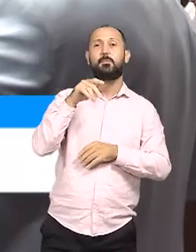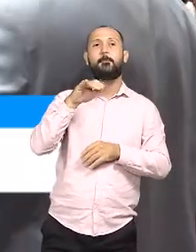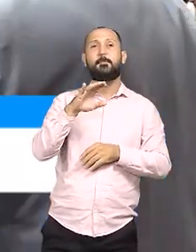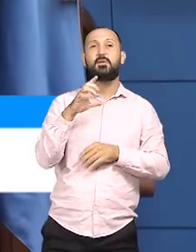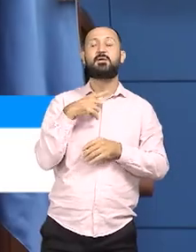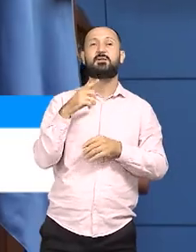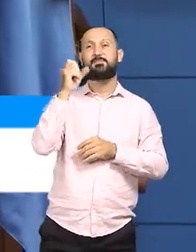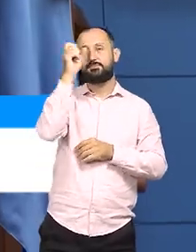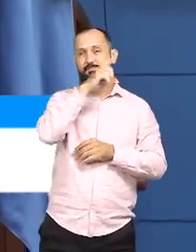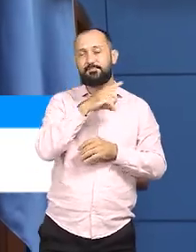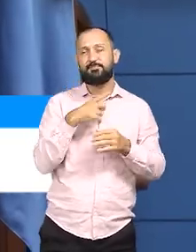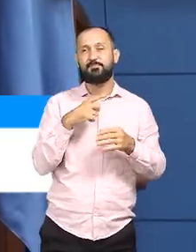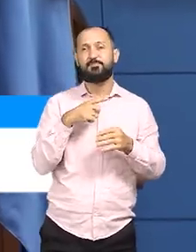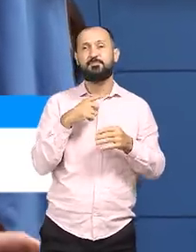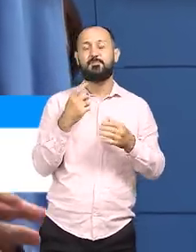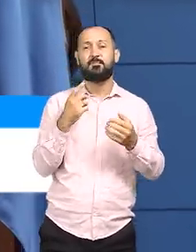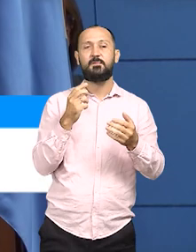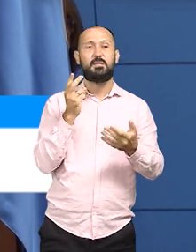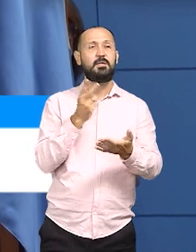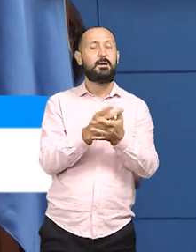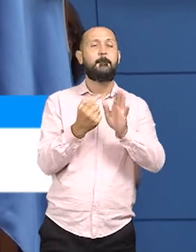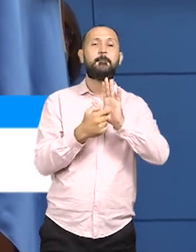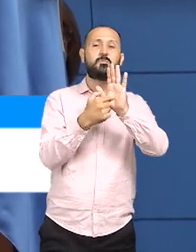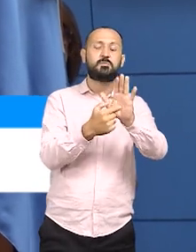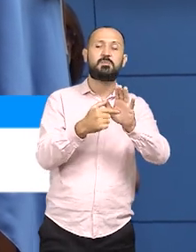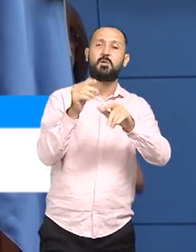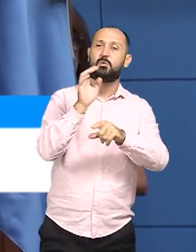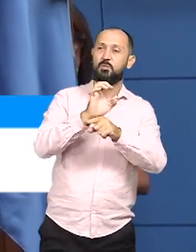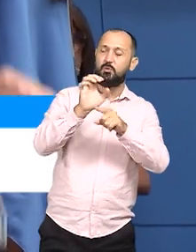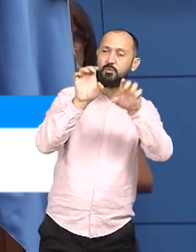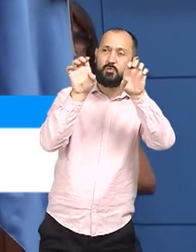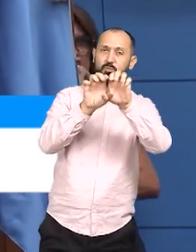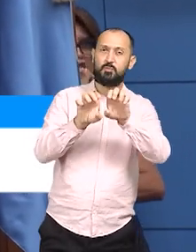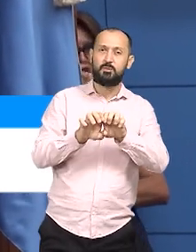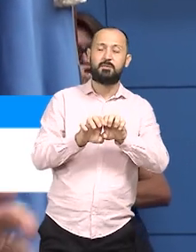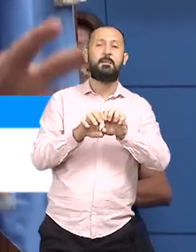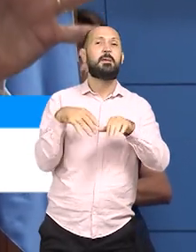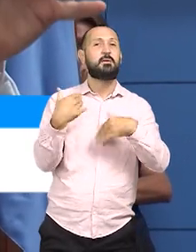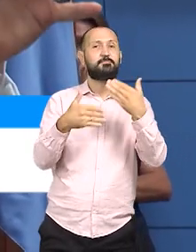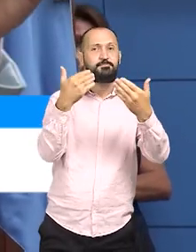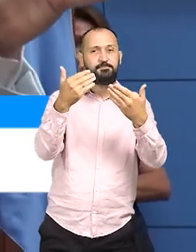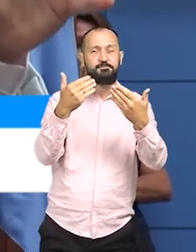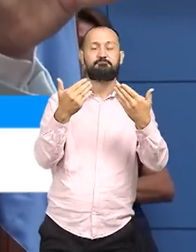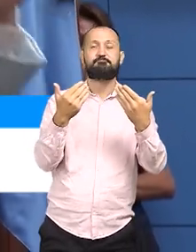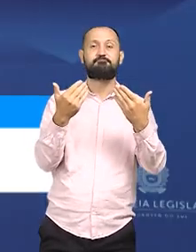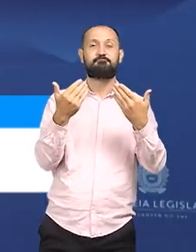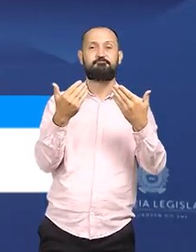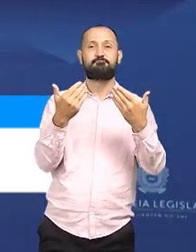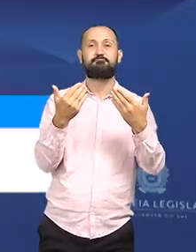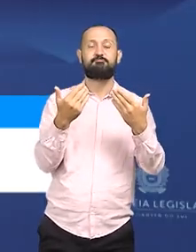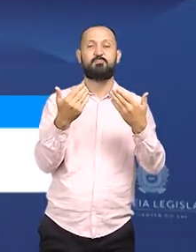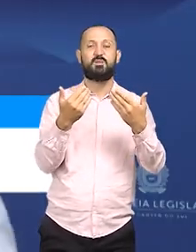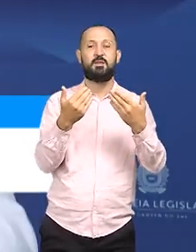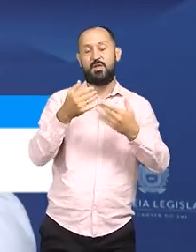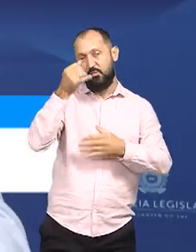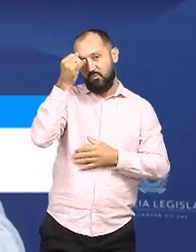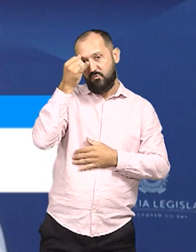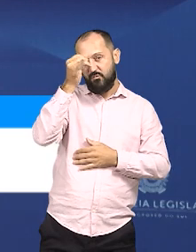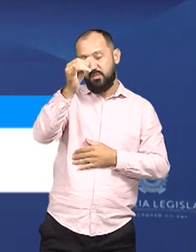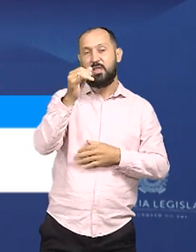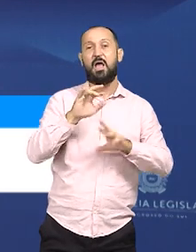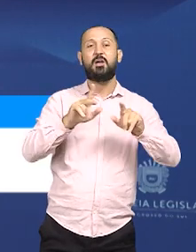PIB em que o grande desafio é dotar Todo o estado de infraestrutura para todo esse crescimento né